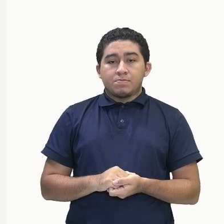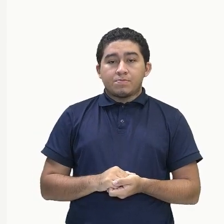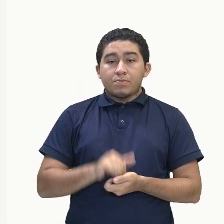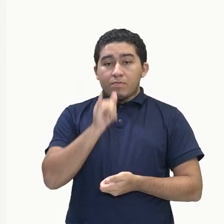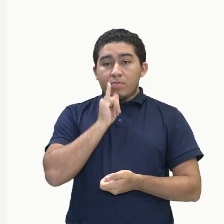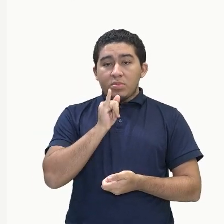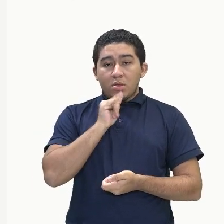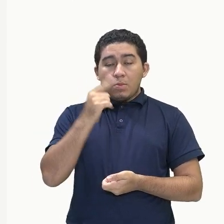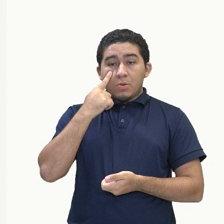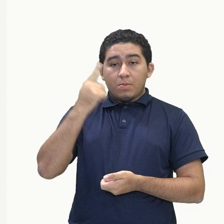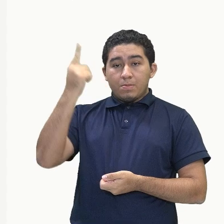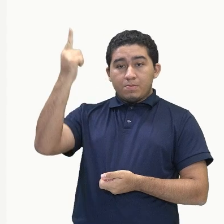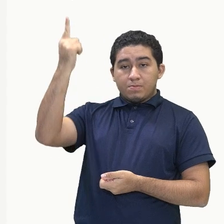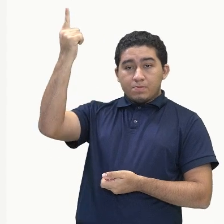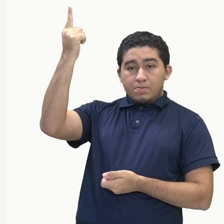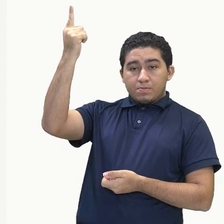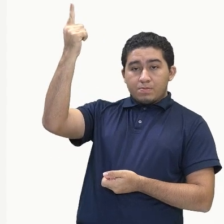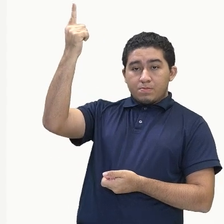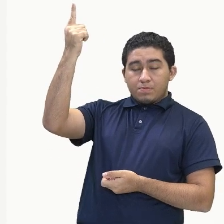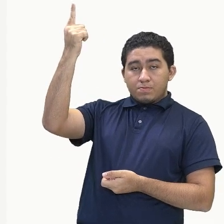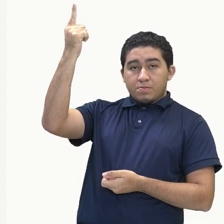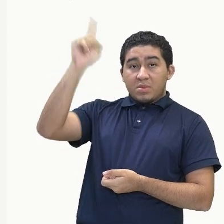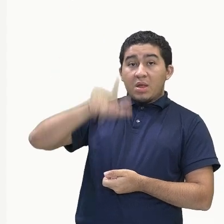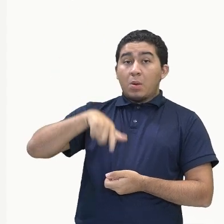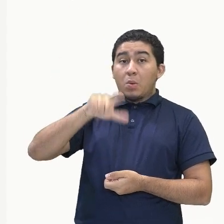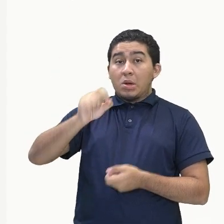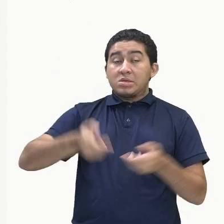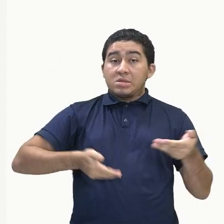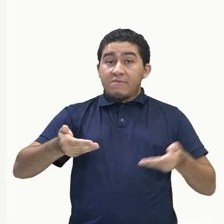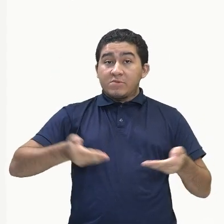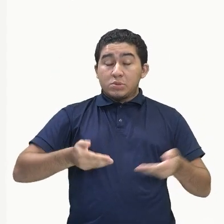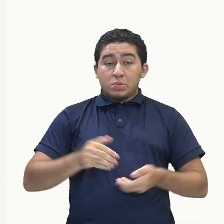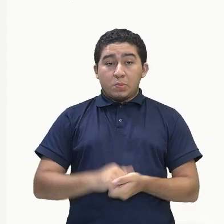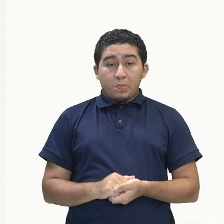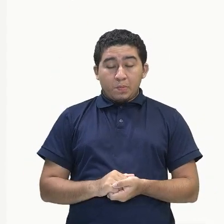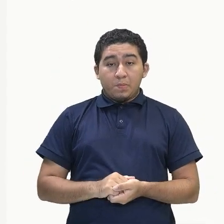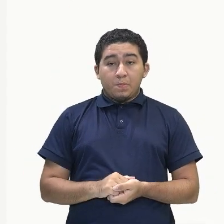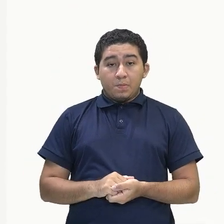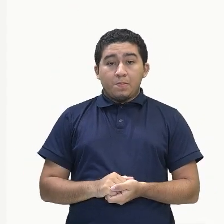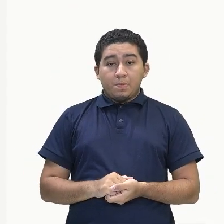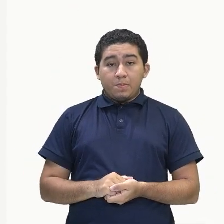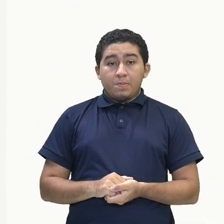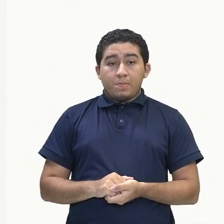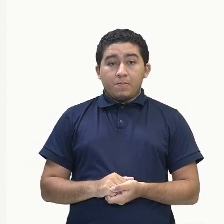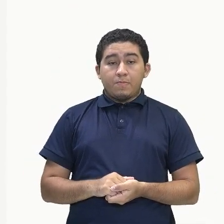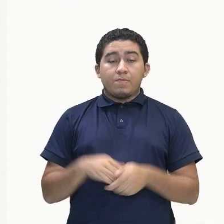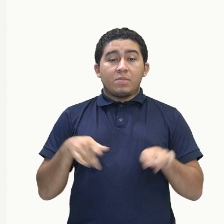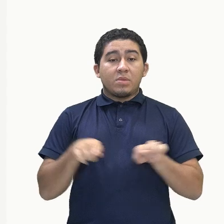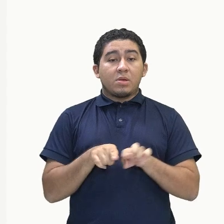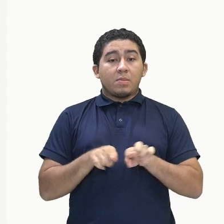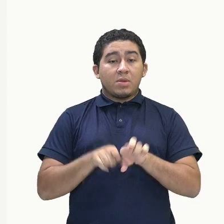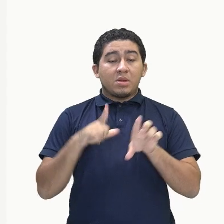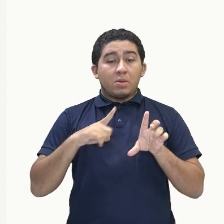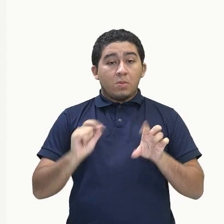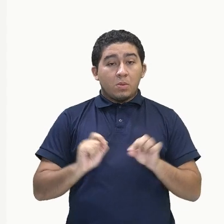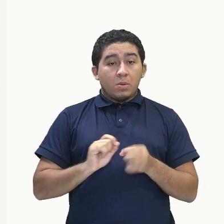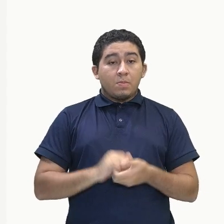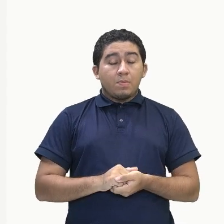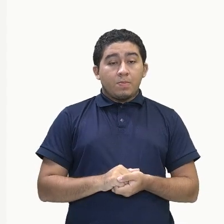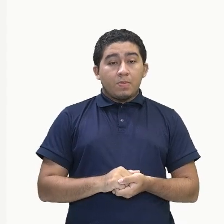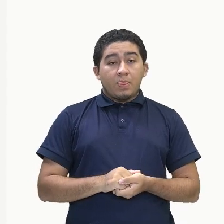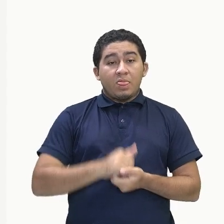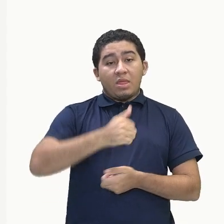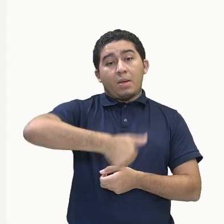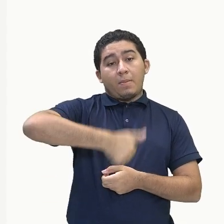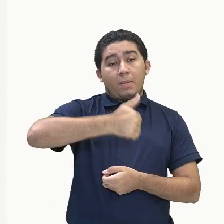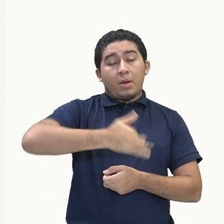né? Service é serviço, ok? E aqui as que estão marcadas são as palavras-chave,